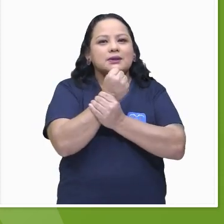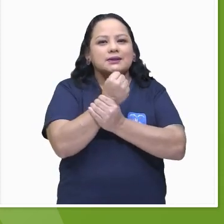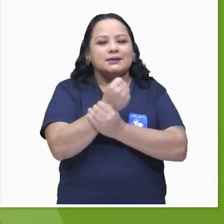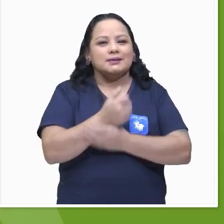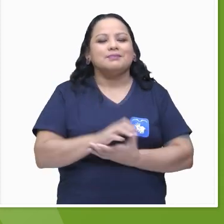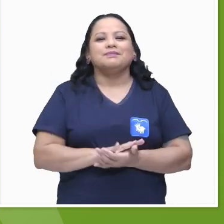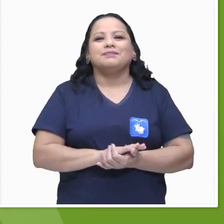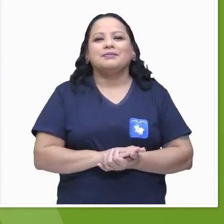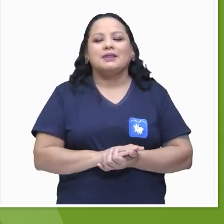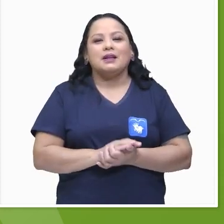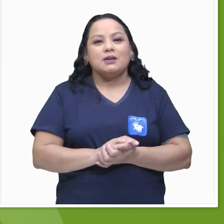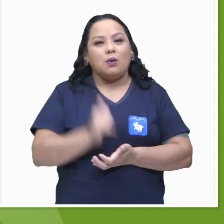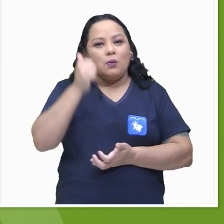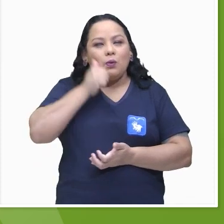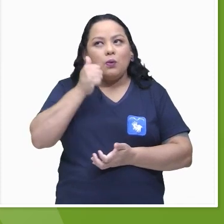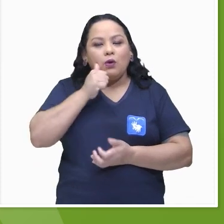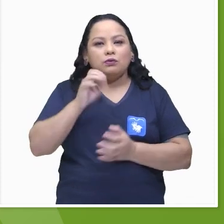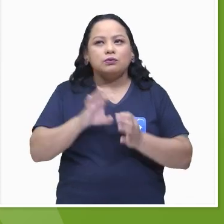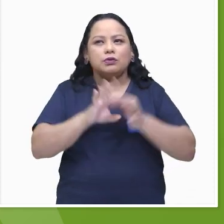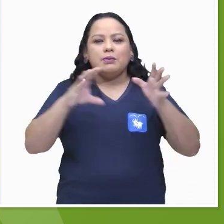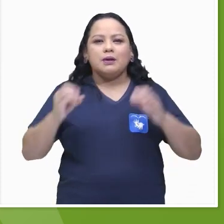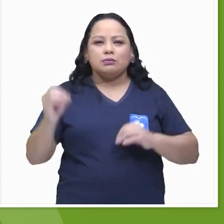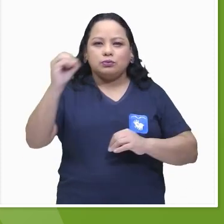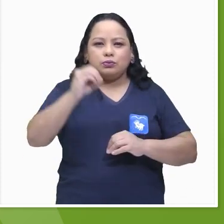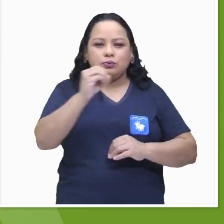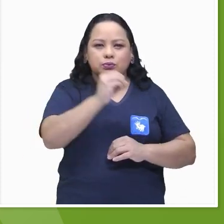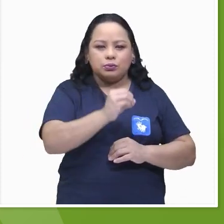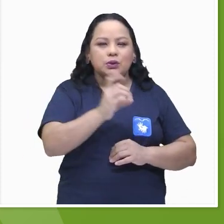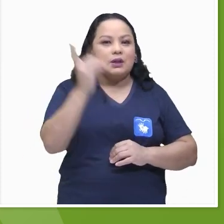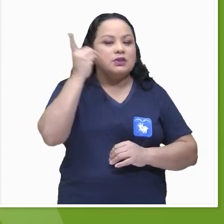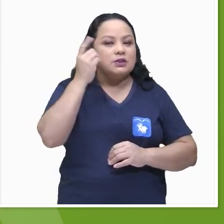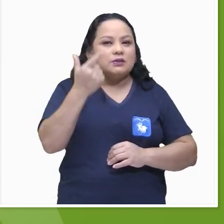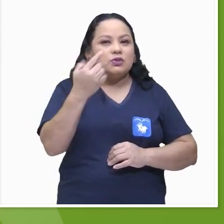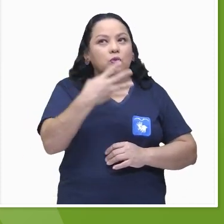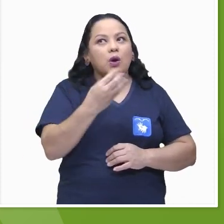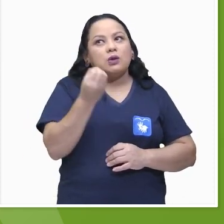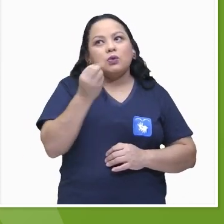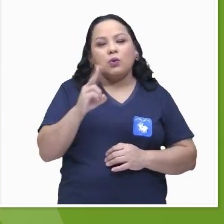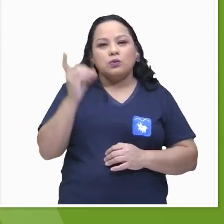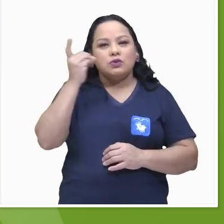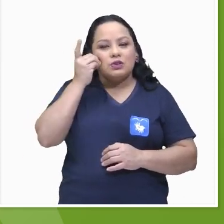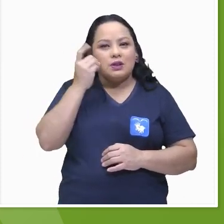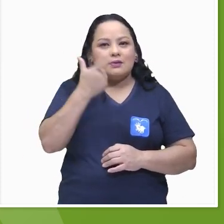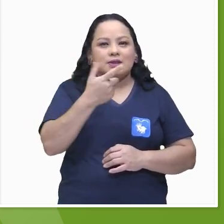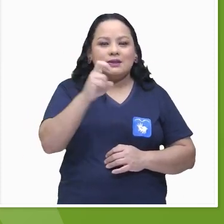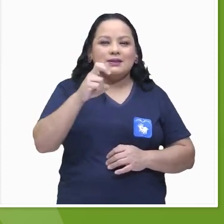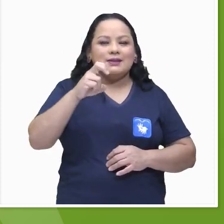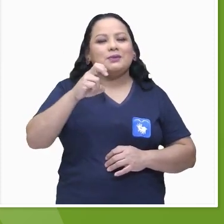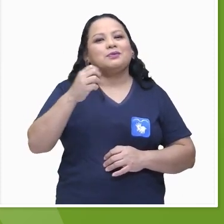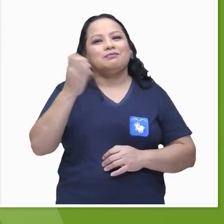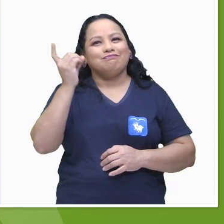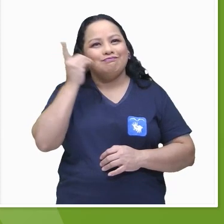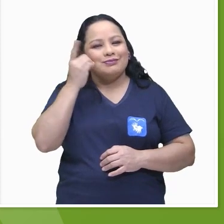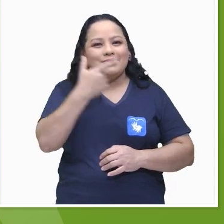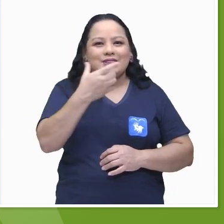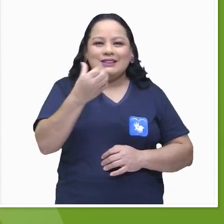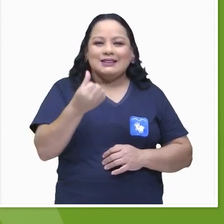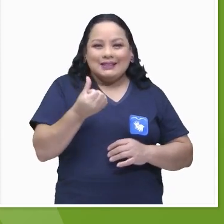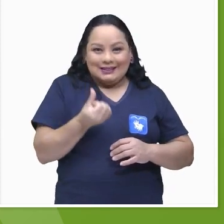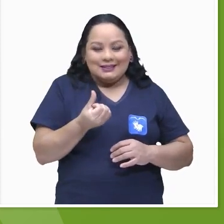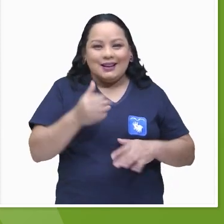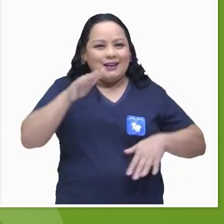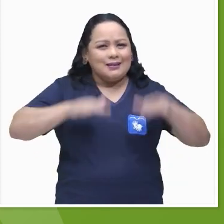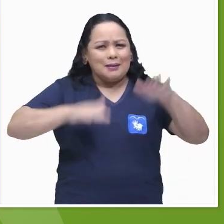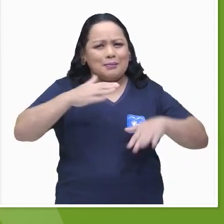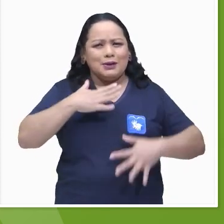óvulo pode sair ali no dia 24, mas pode ser também no dia 25, no dia 26, vai depender ali do corpo da mulher,